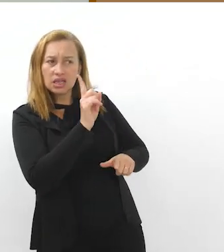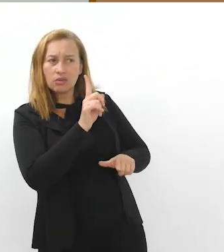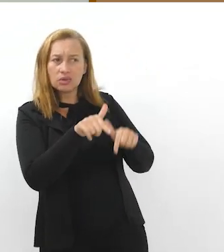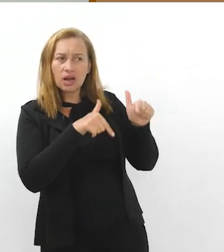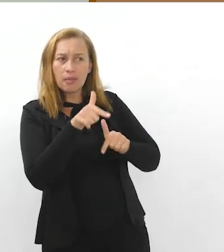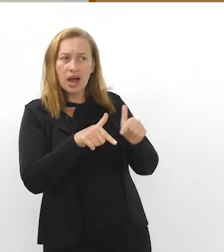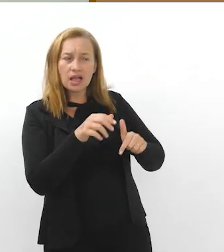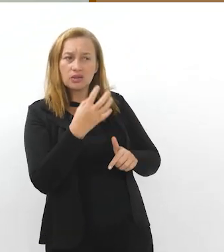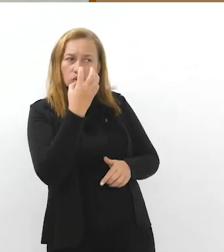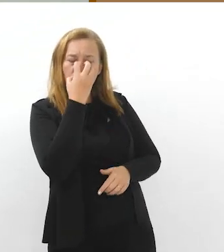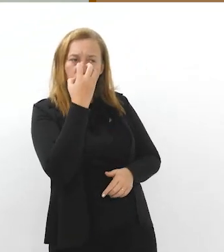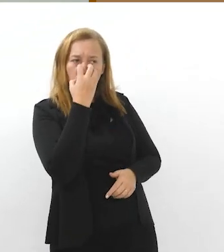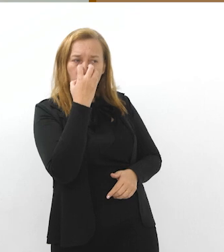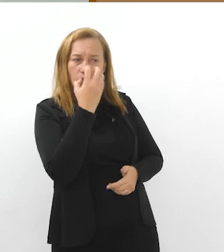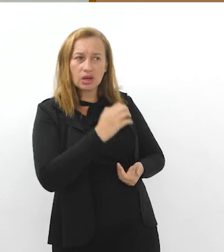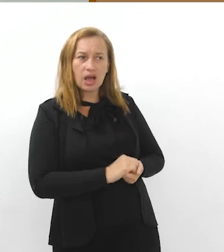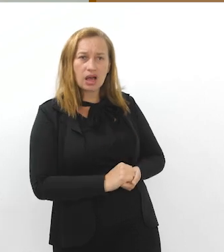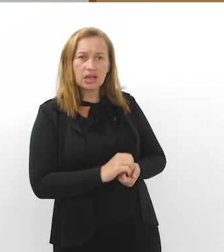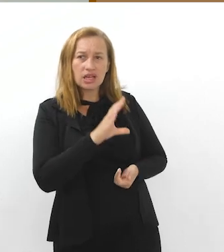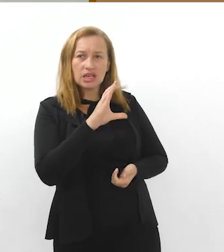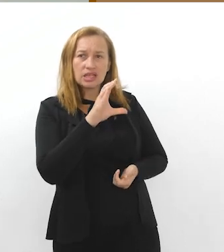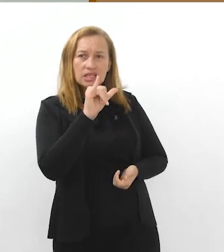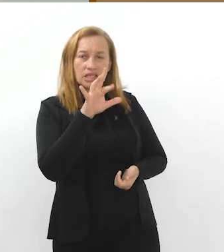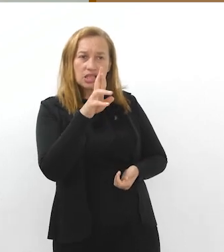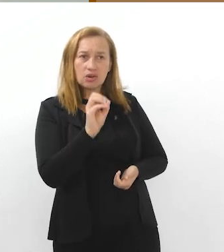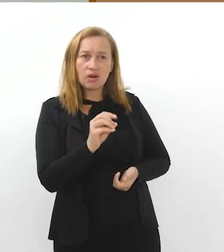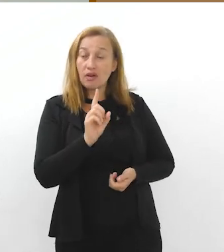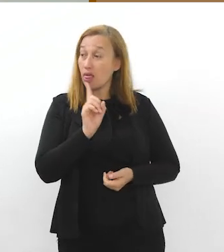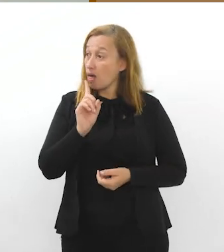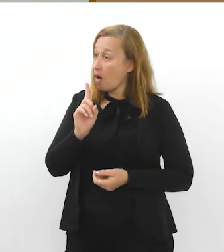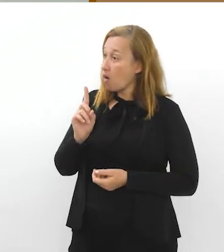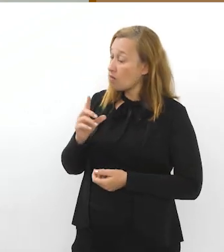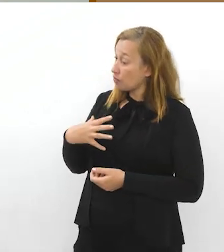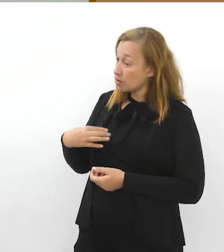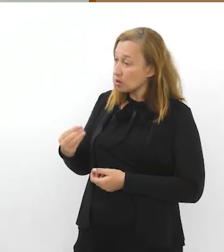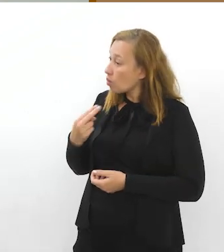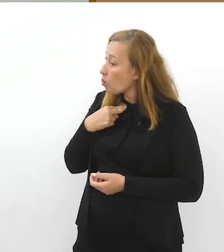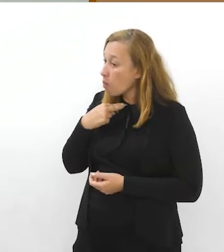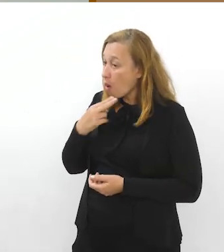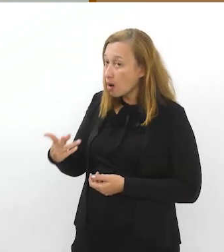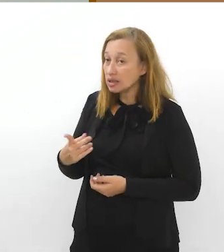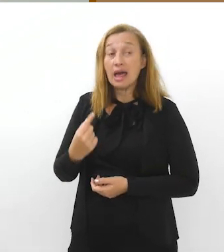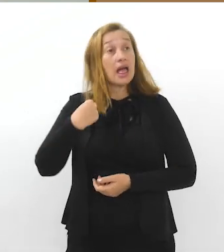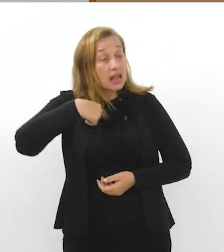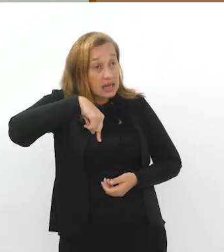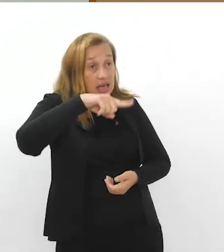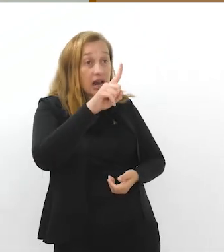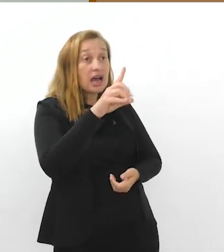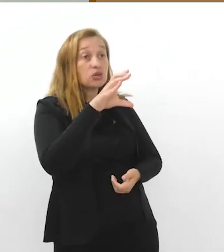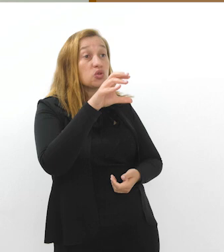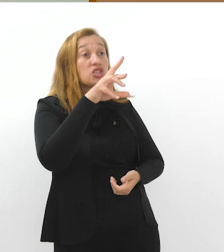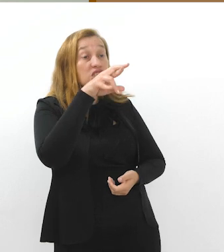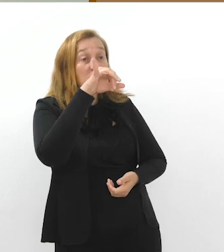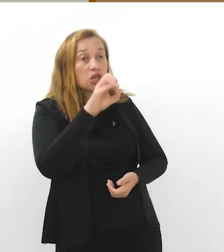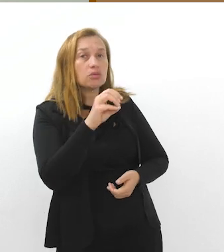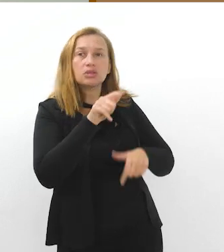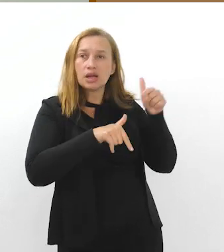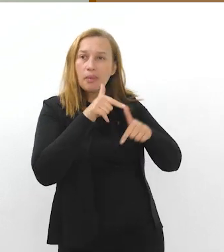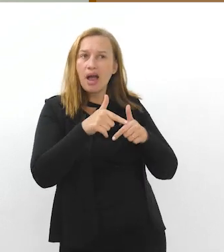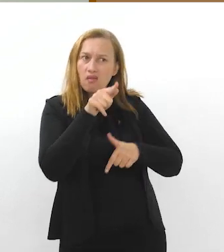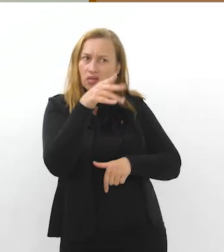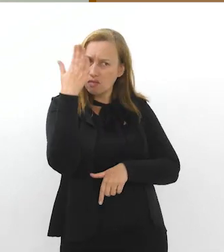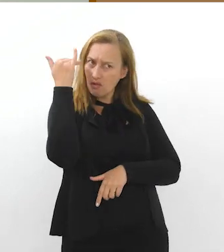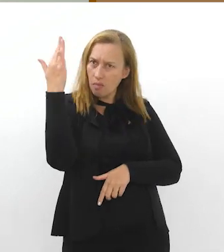falou assim: por que você não vai para o circo? Né? A mãe ficou roxa, né? Morrendo de vergonha. Que isso, filho?